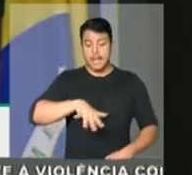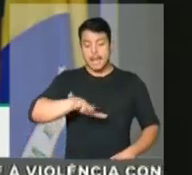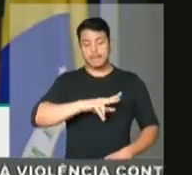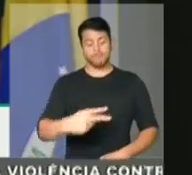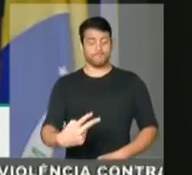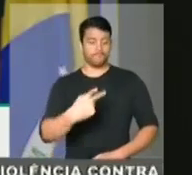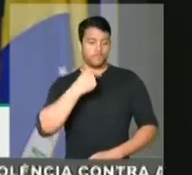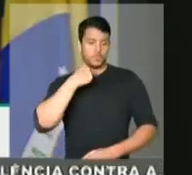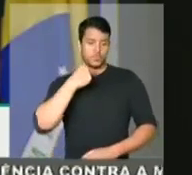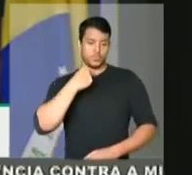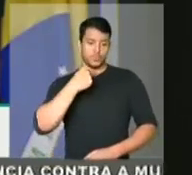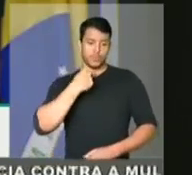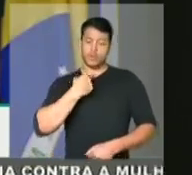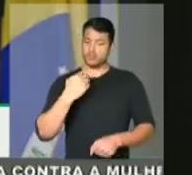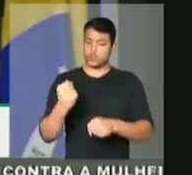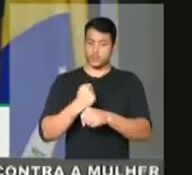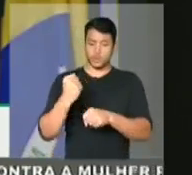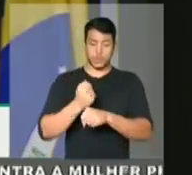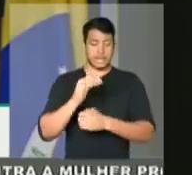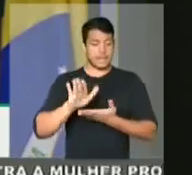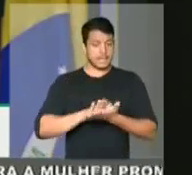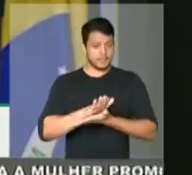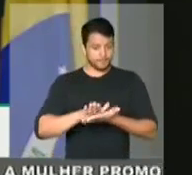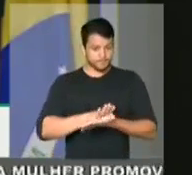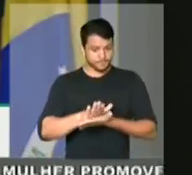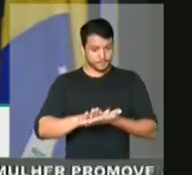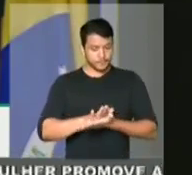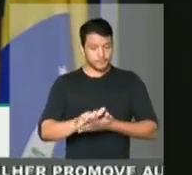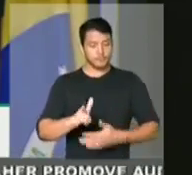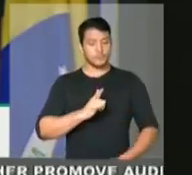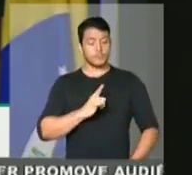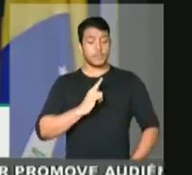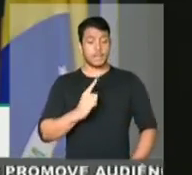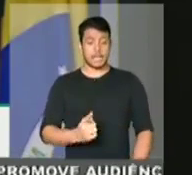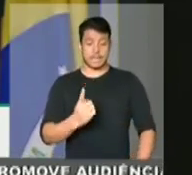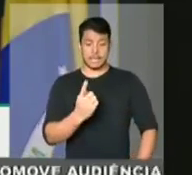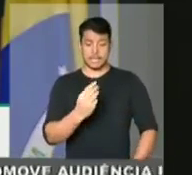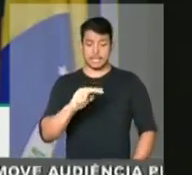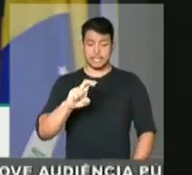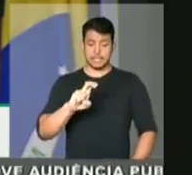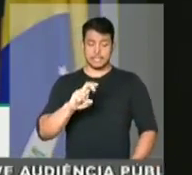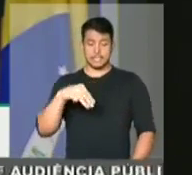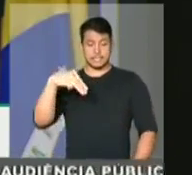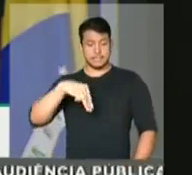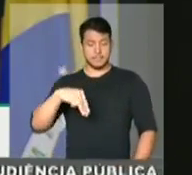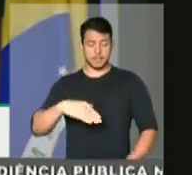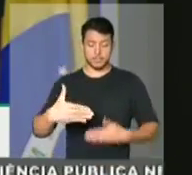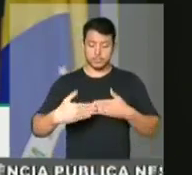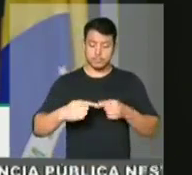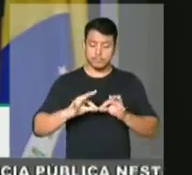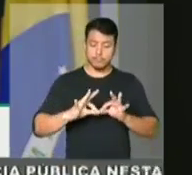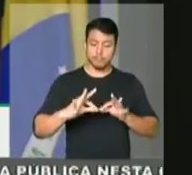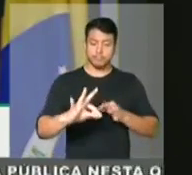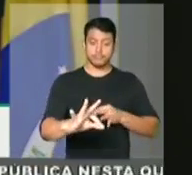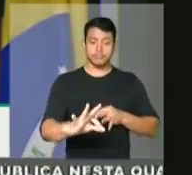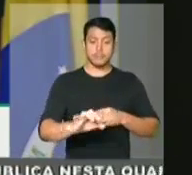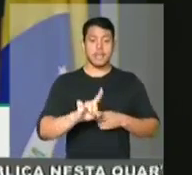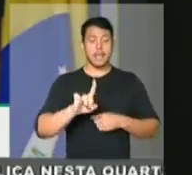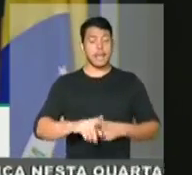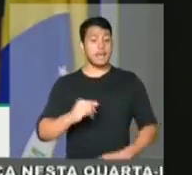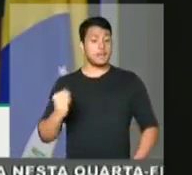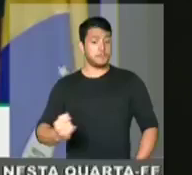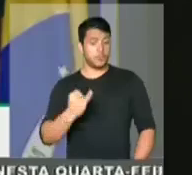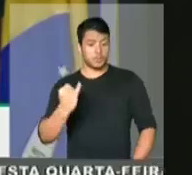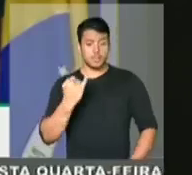nenhum tipo de construção. A sua existência é necessária para a segurança e para os casos em que